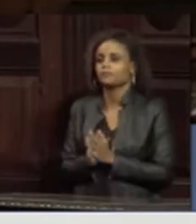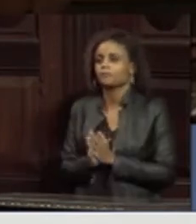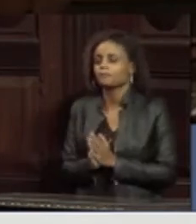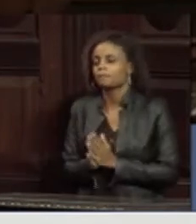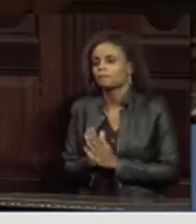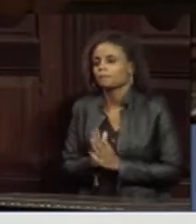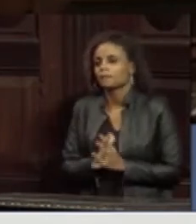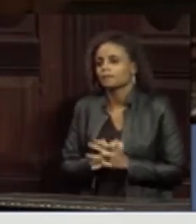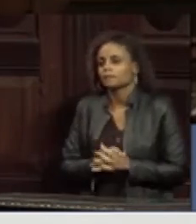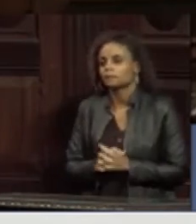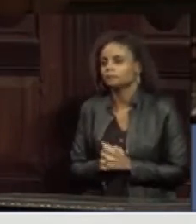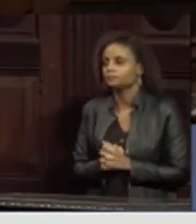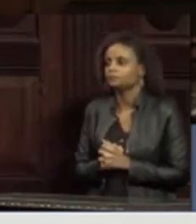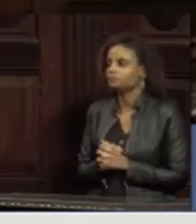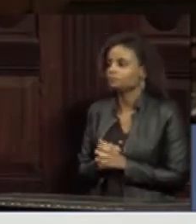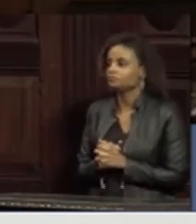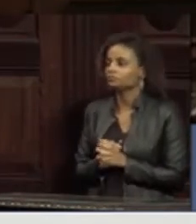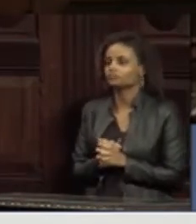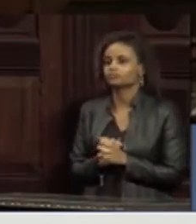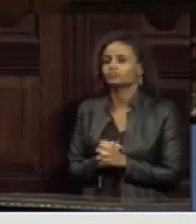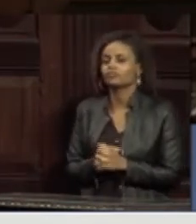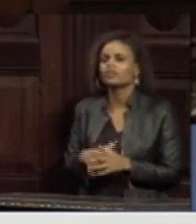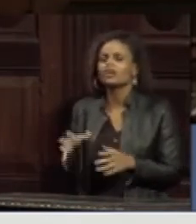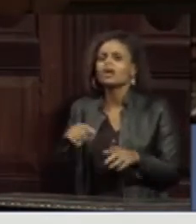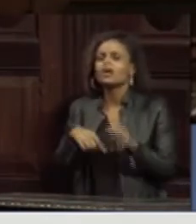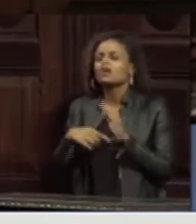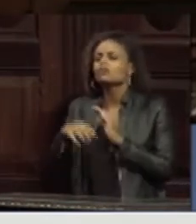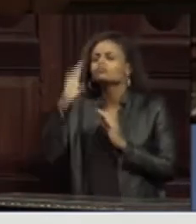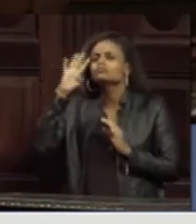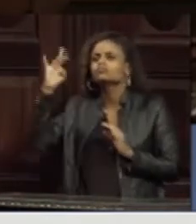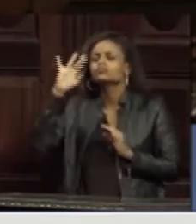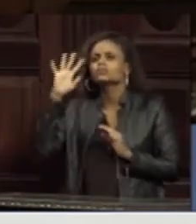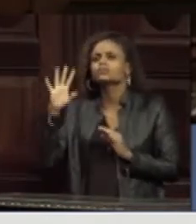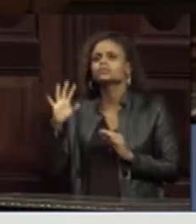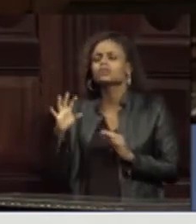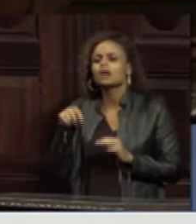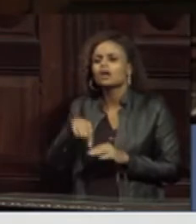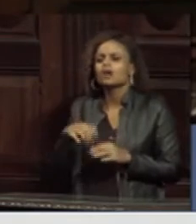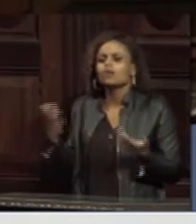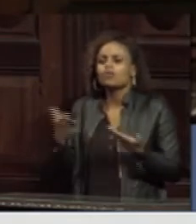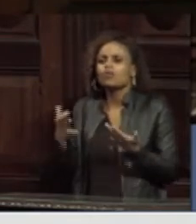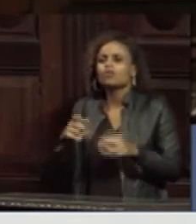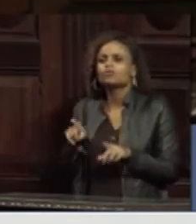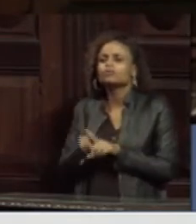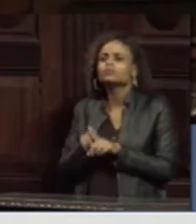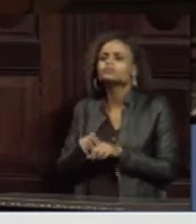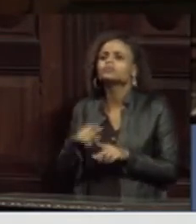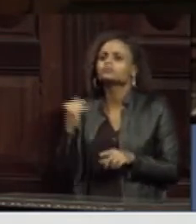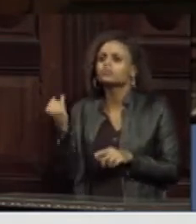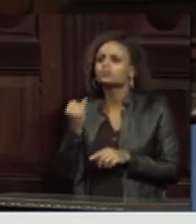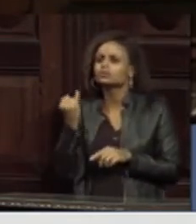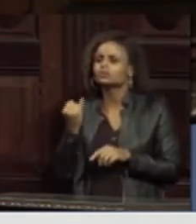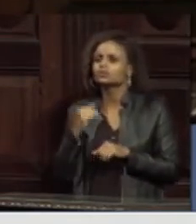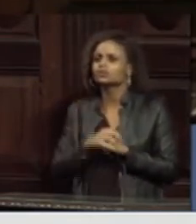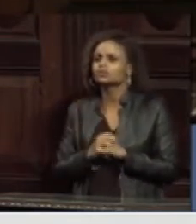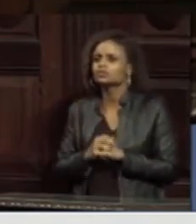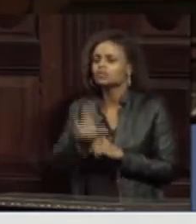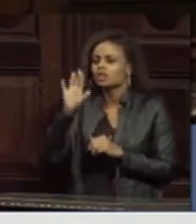presidente Osório, se também não era hora de ser eleita uma Assembleia